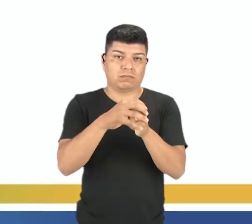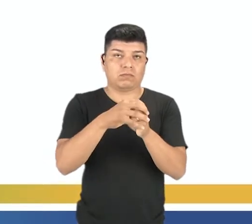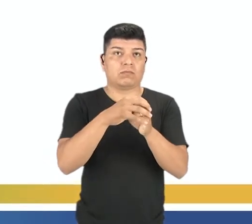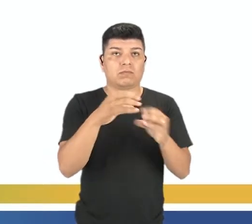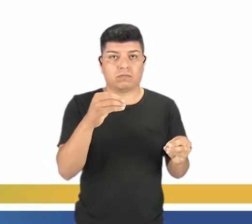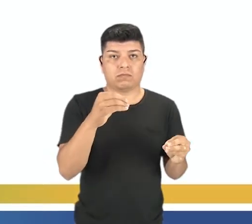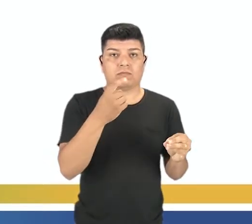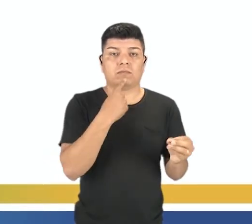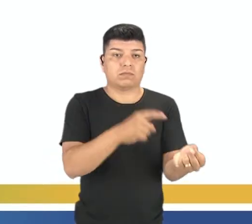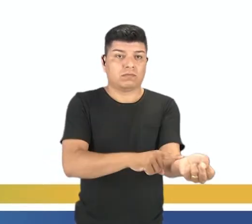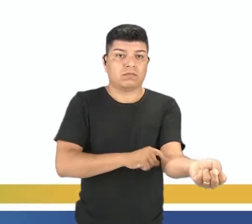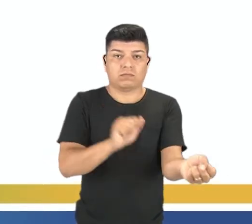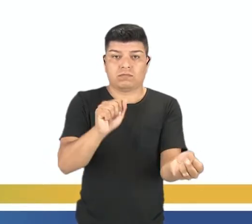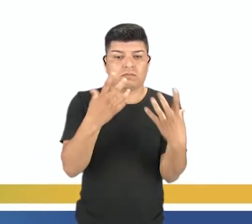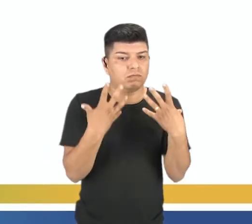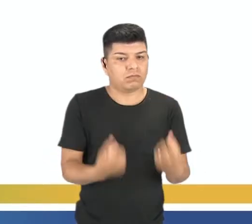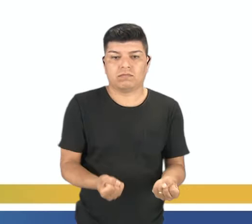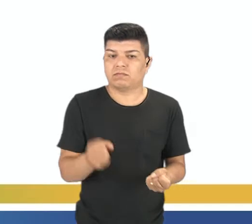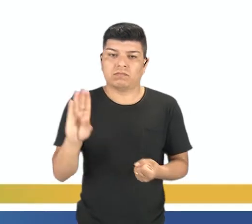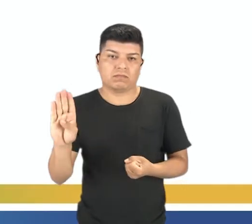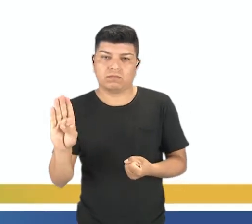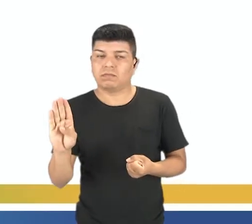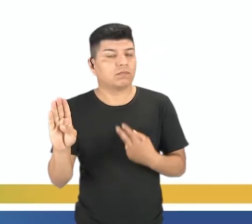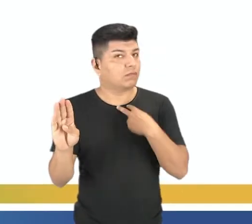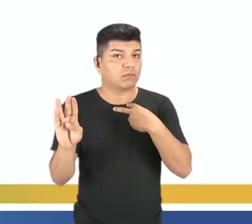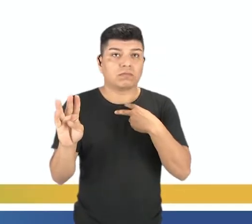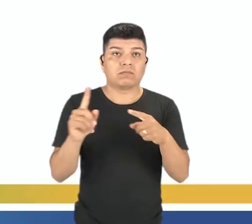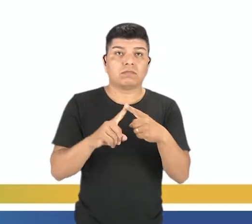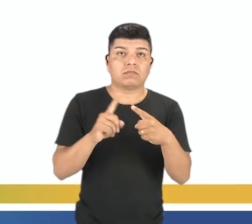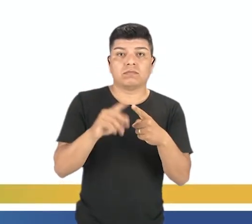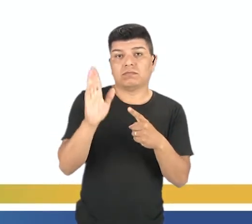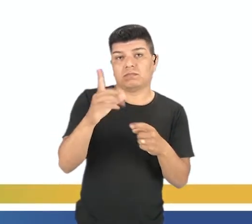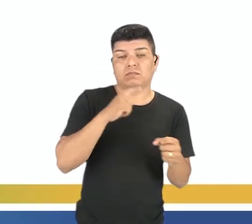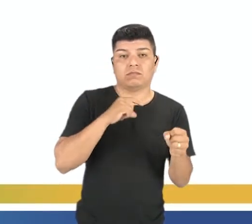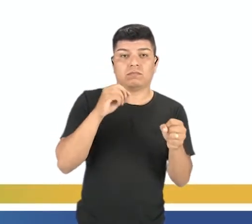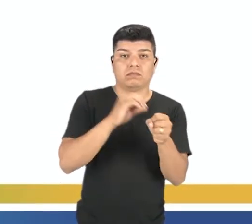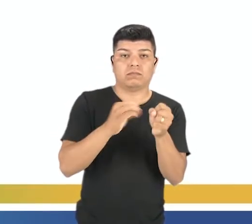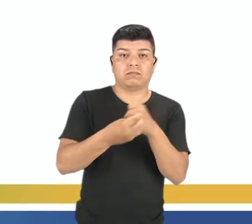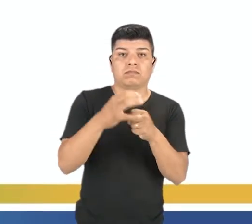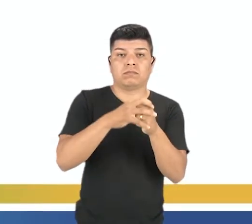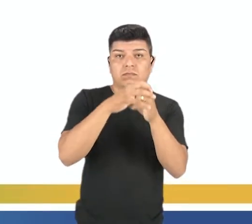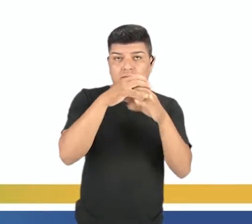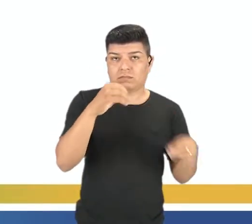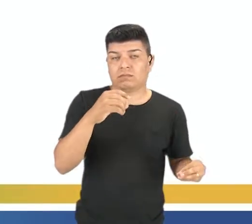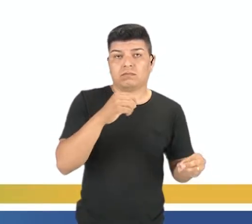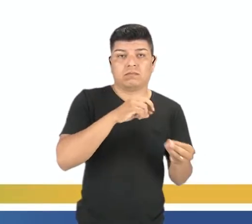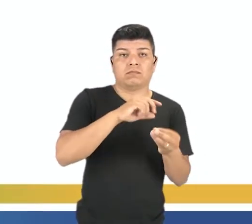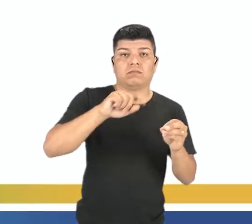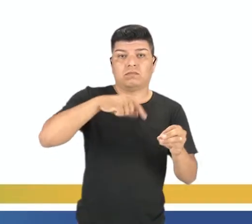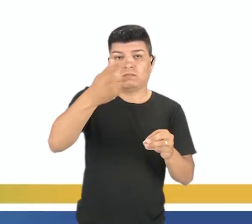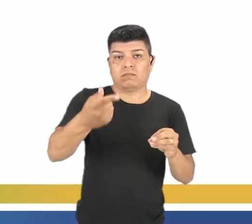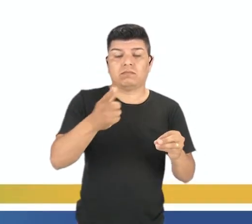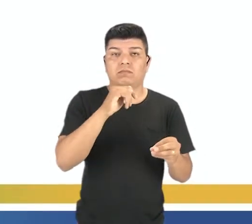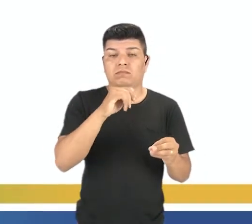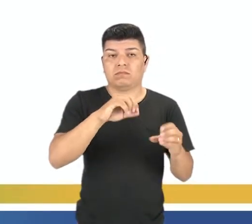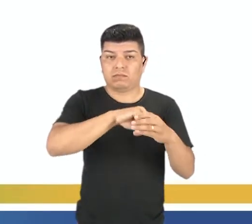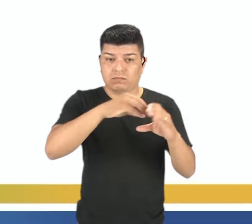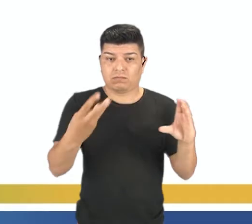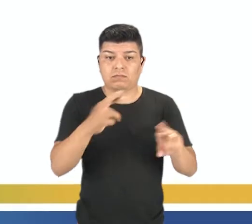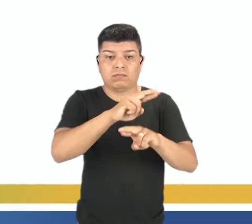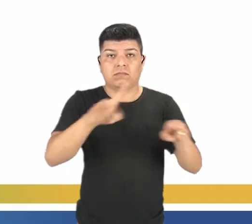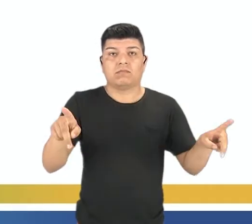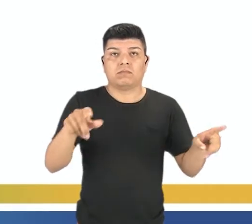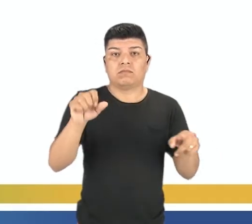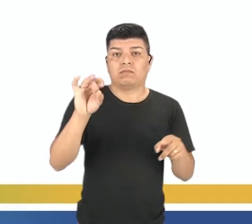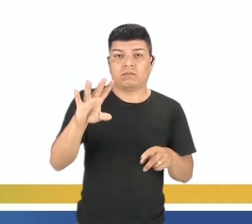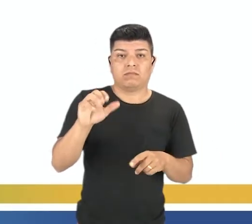sangue A ele não vai poder receber o sangue B, porque ele já tem um anticorpo, né? Ele tem outro tipo de característica. Então esse A só vai